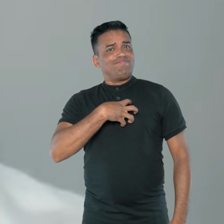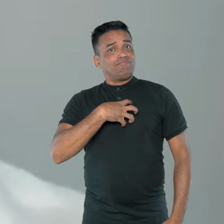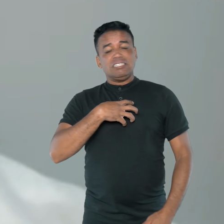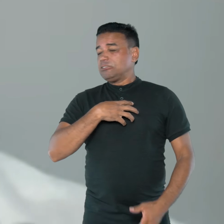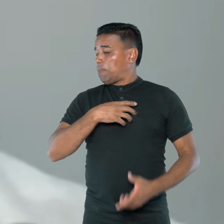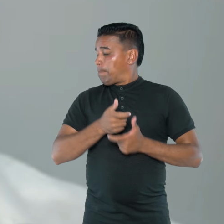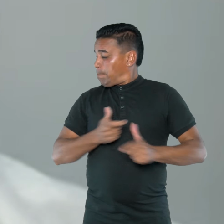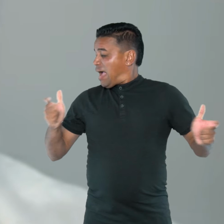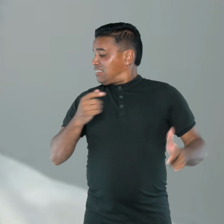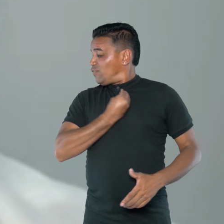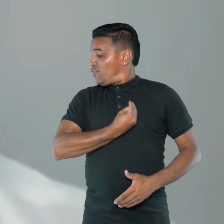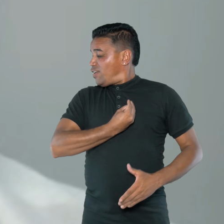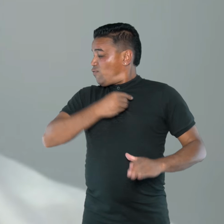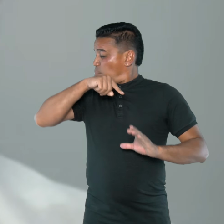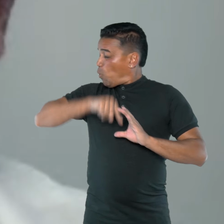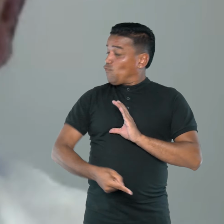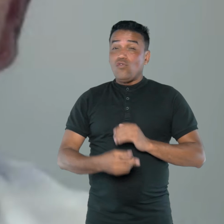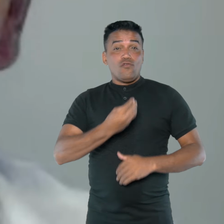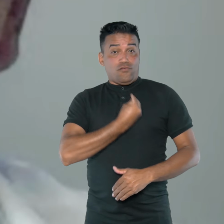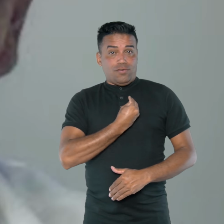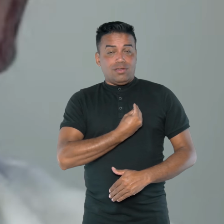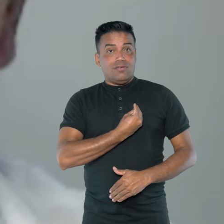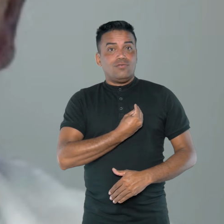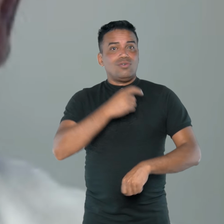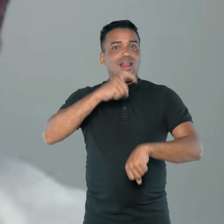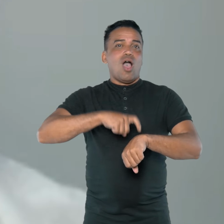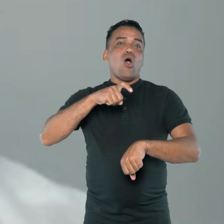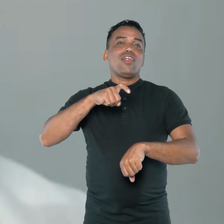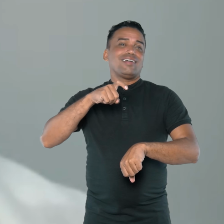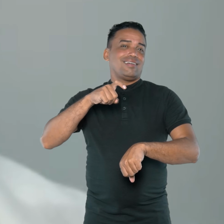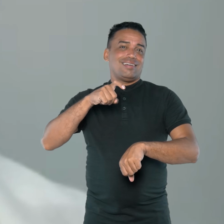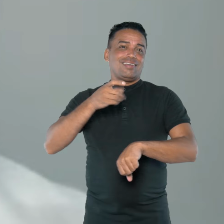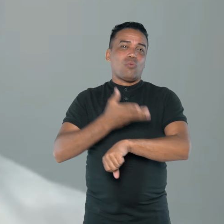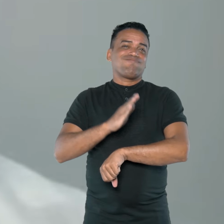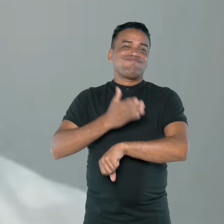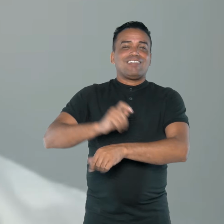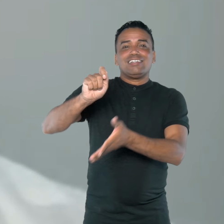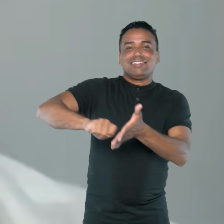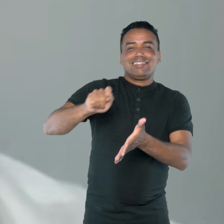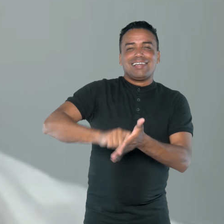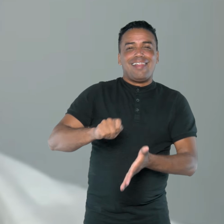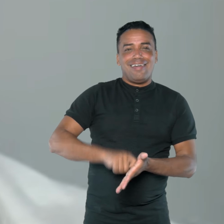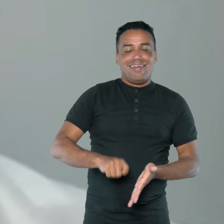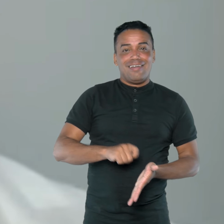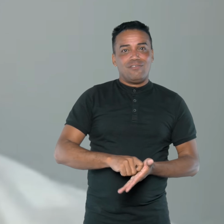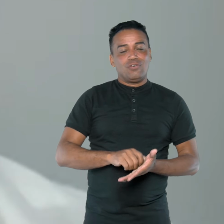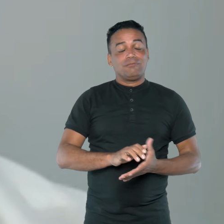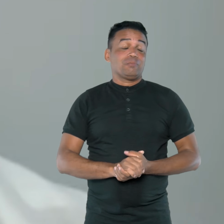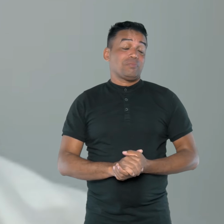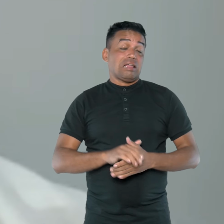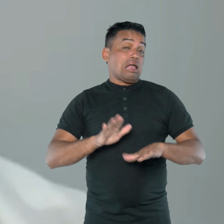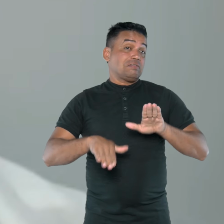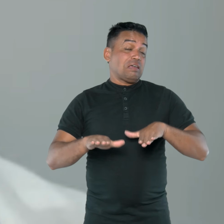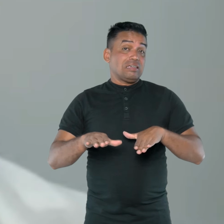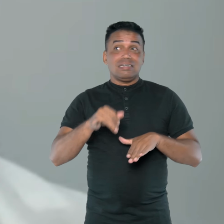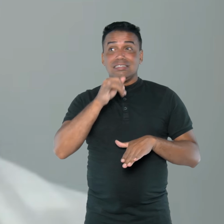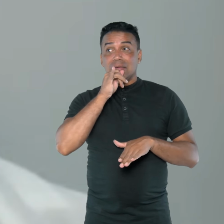vivo quando escrevo. O resto talvez sejam simulacros de mim.